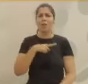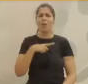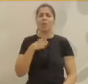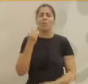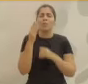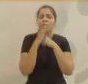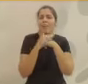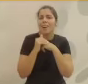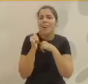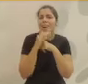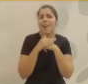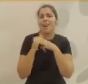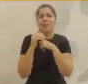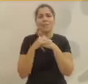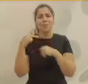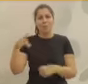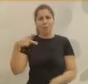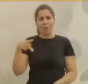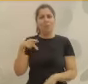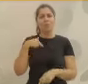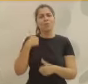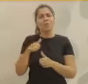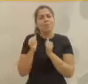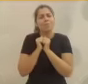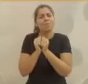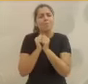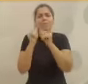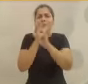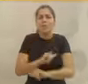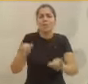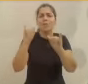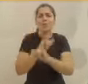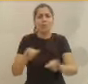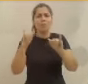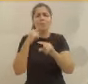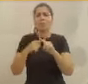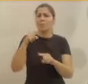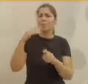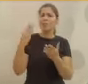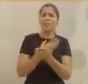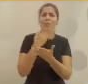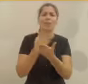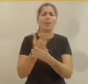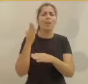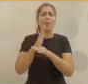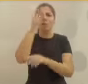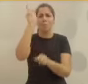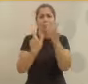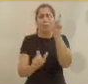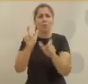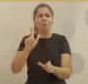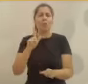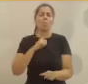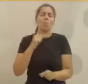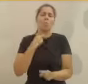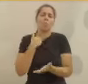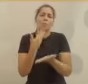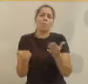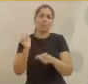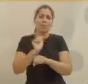o meu primeiro livro é um livro que eu tenho muito carinho por ele e estou sempre divulgando, porque é um livro